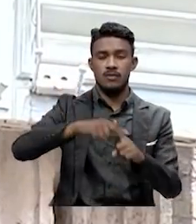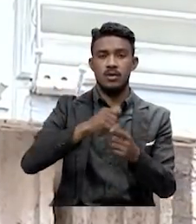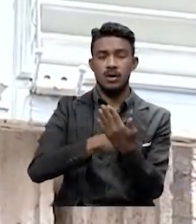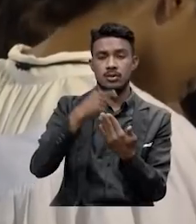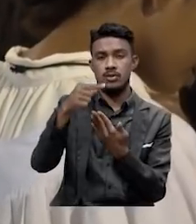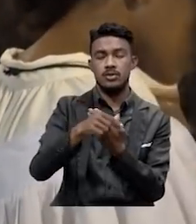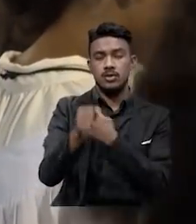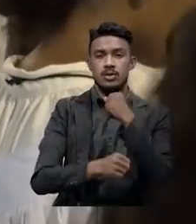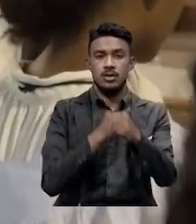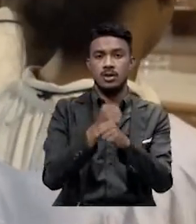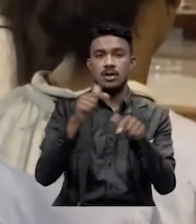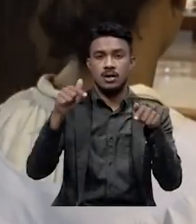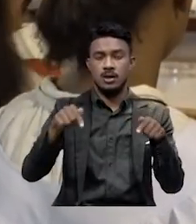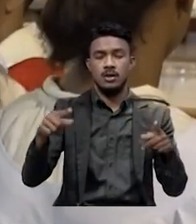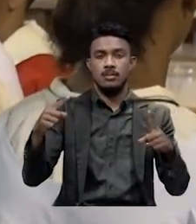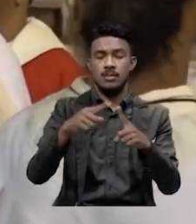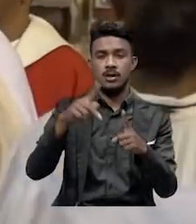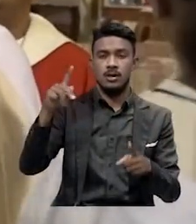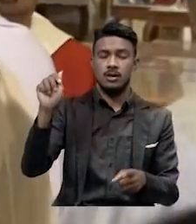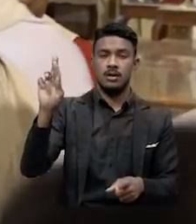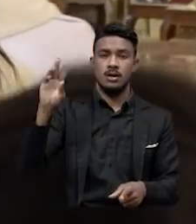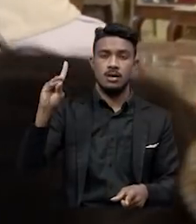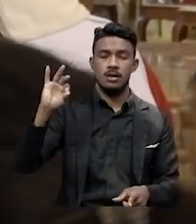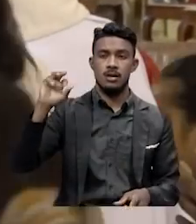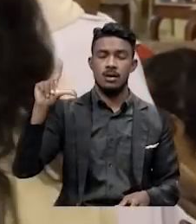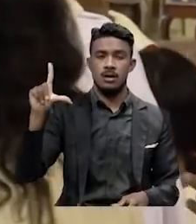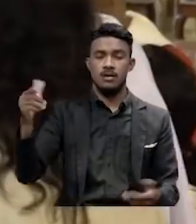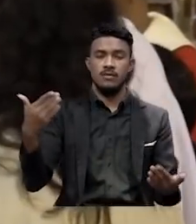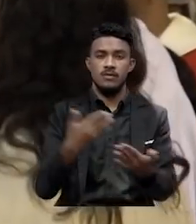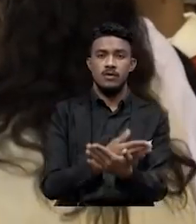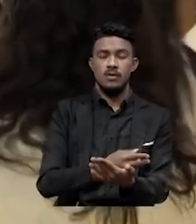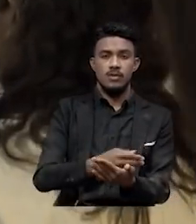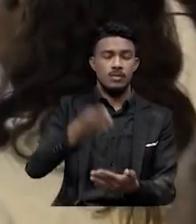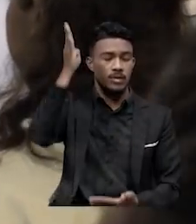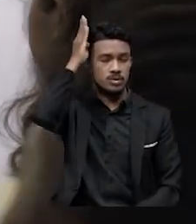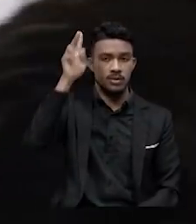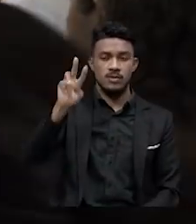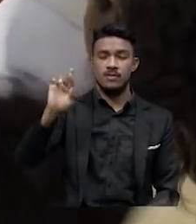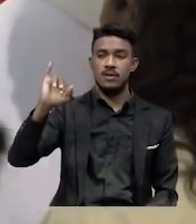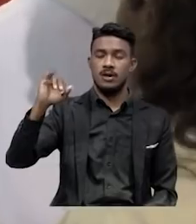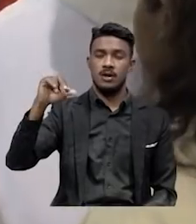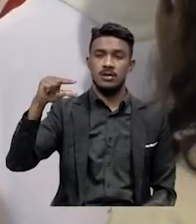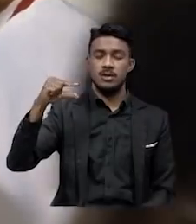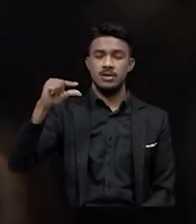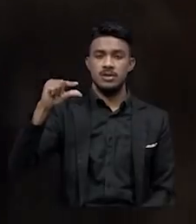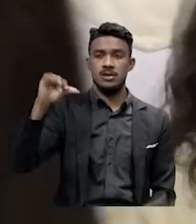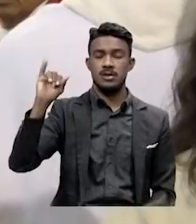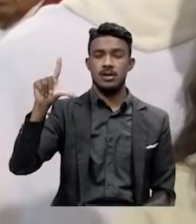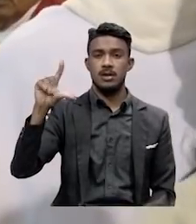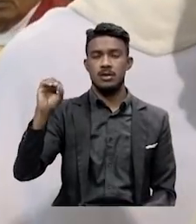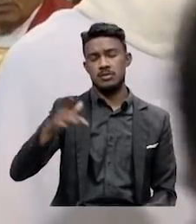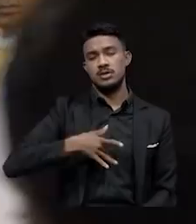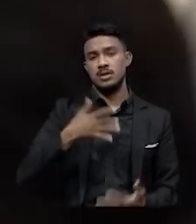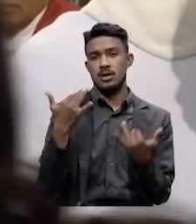tinang ne. Bacardial Fon Dom Virgílio do Carmo da Silva SDB buat nebe nia sentiagora